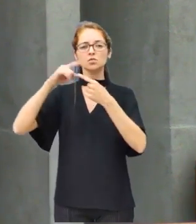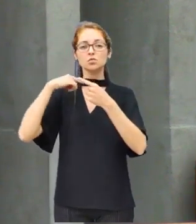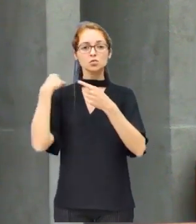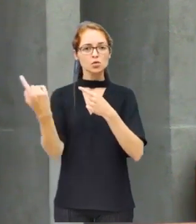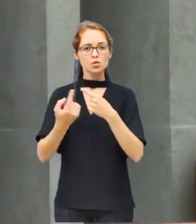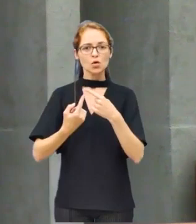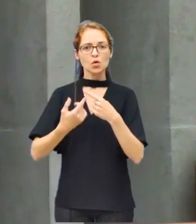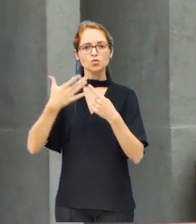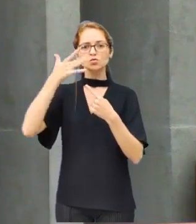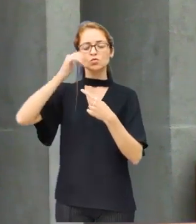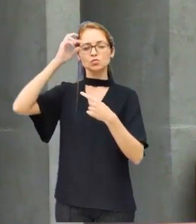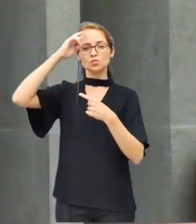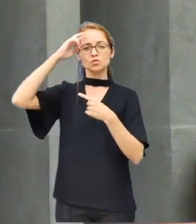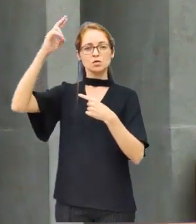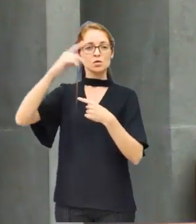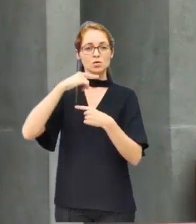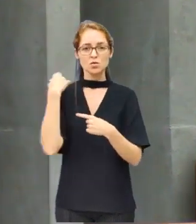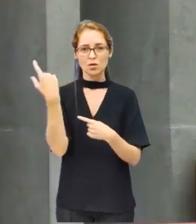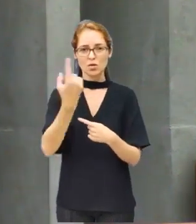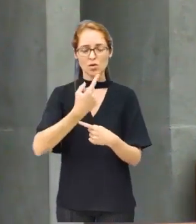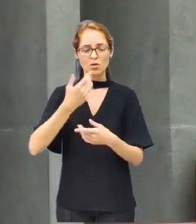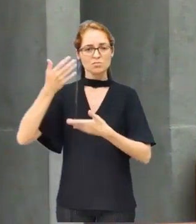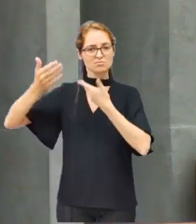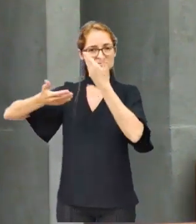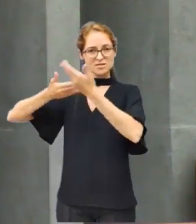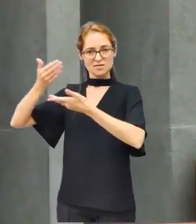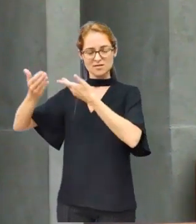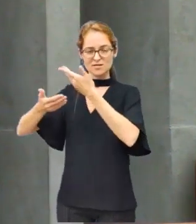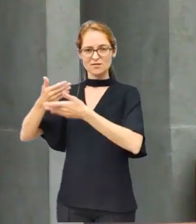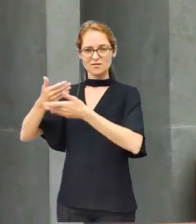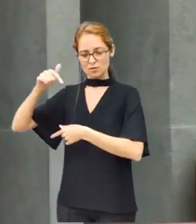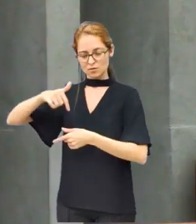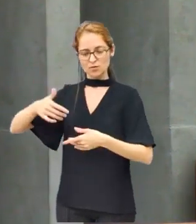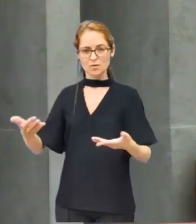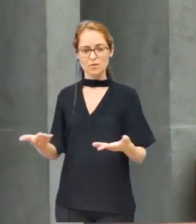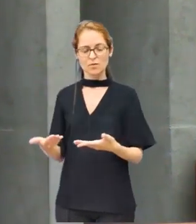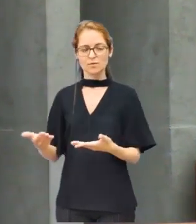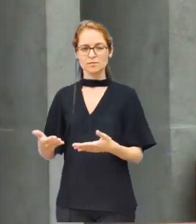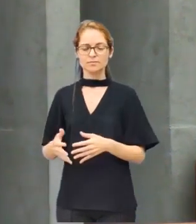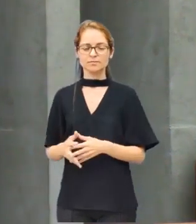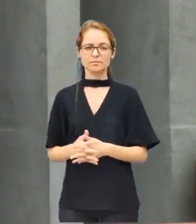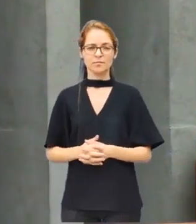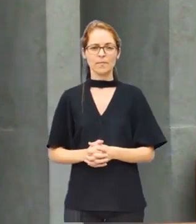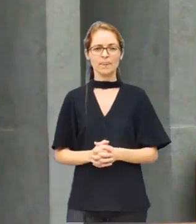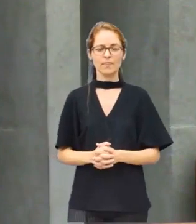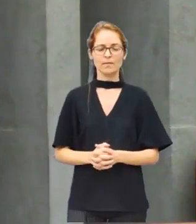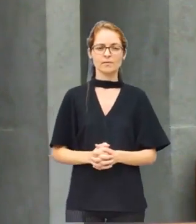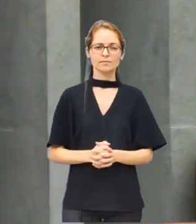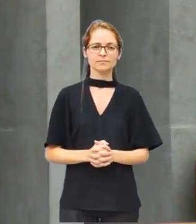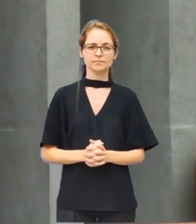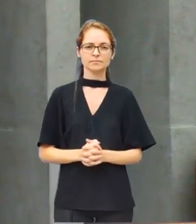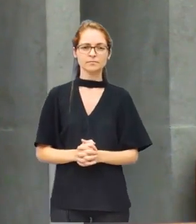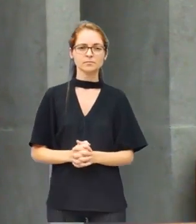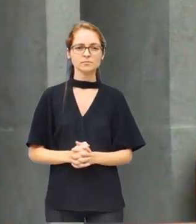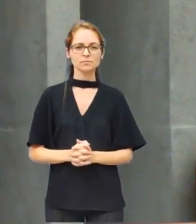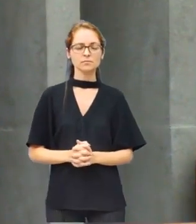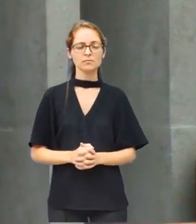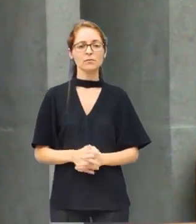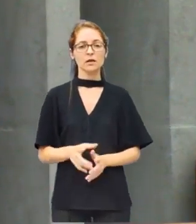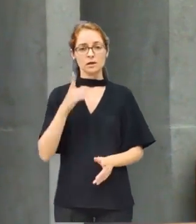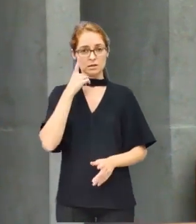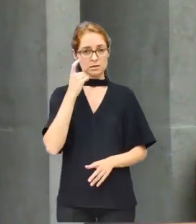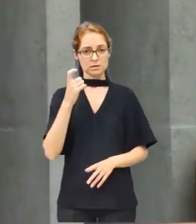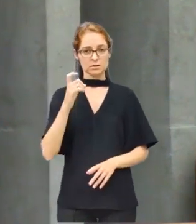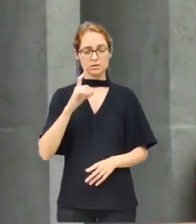quem é o Senhor que nós estamos servindo nesse momento. E interessante que esse texto fala a respeito de três